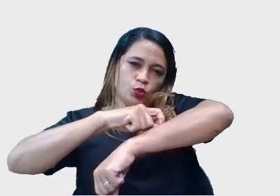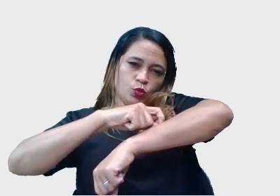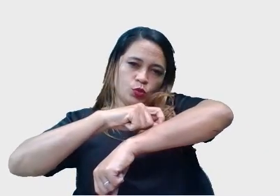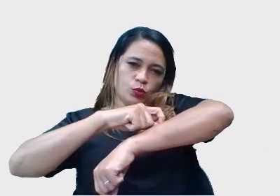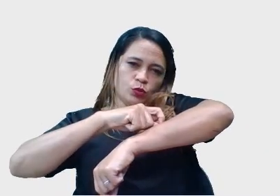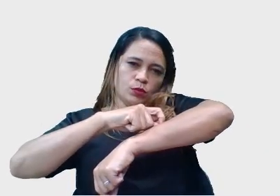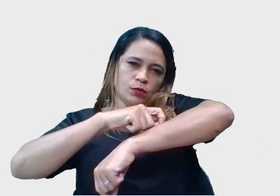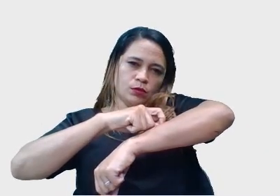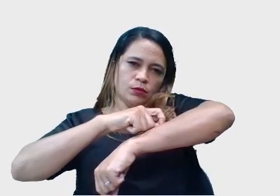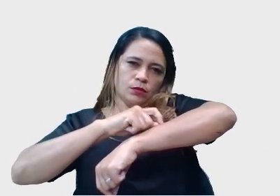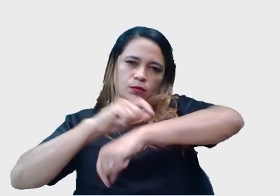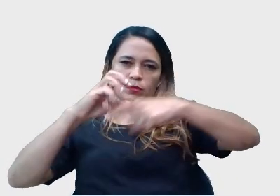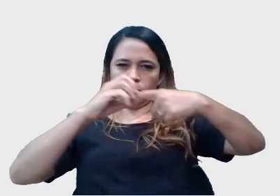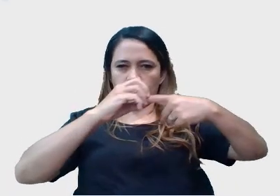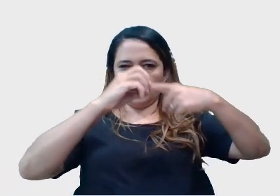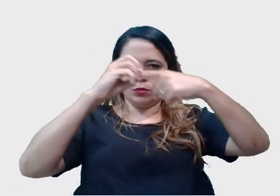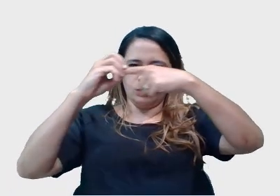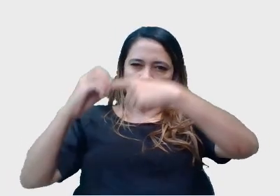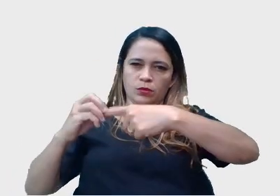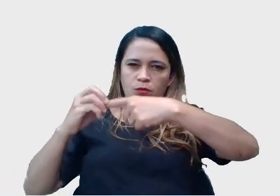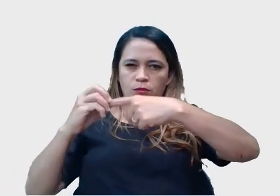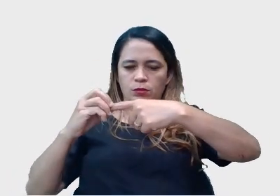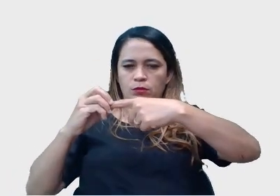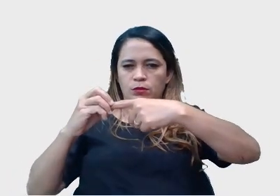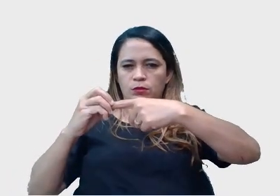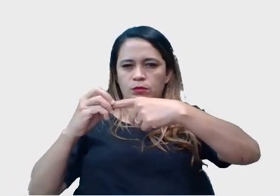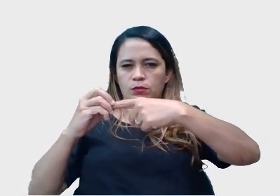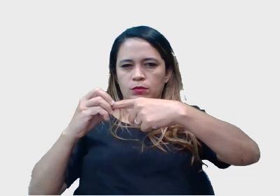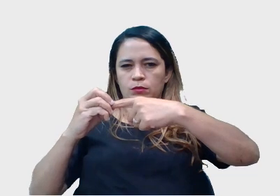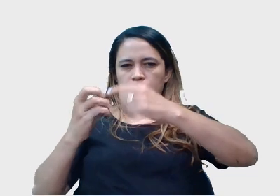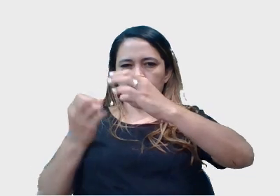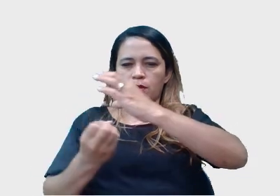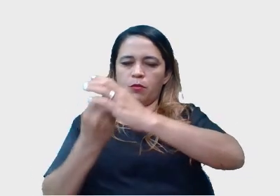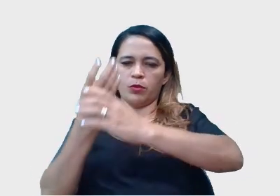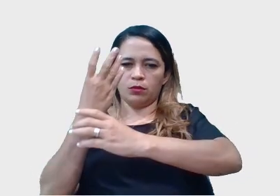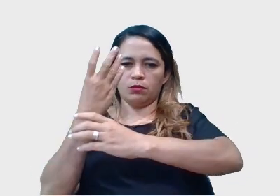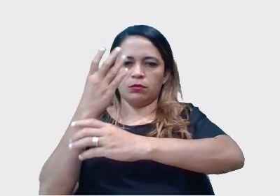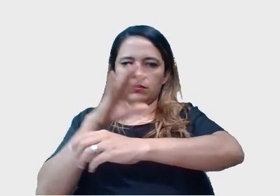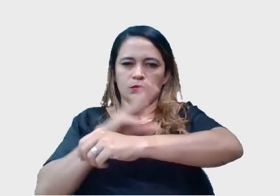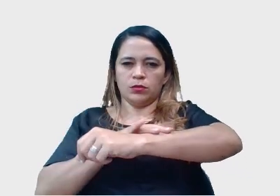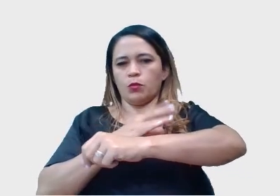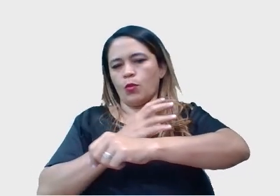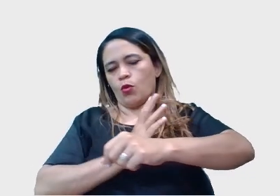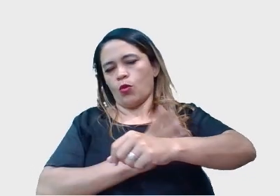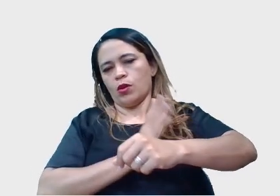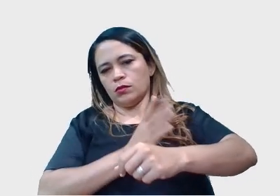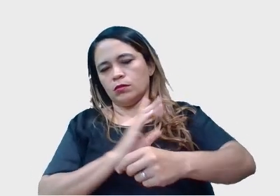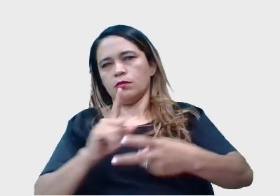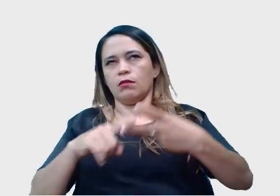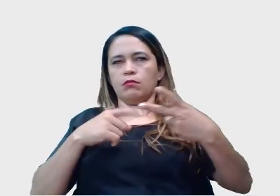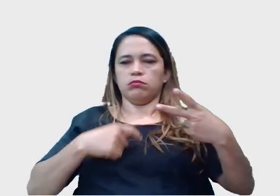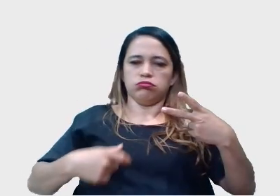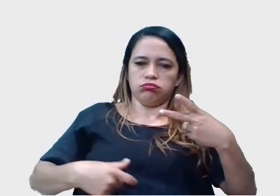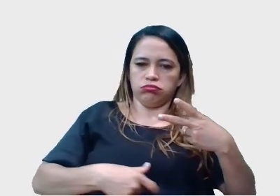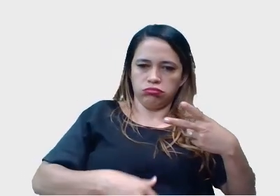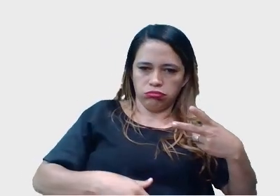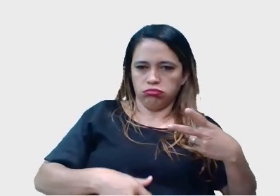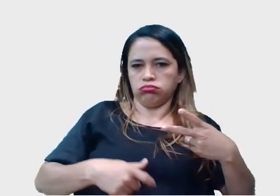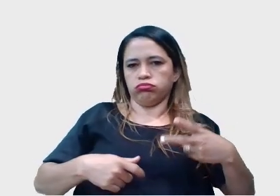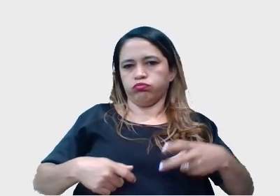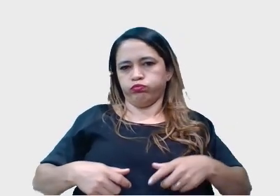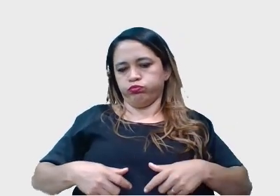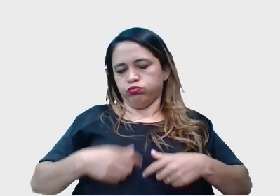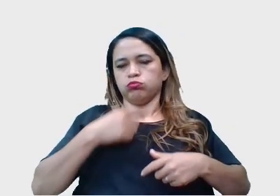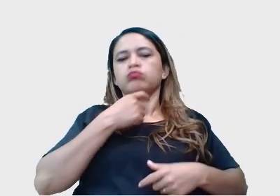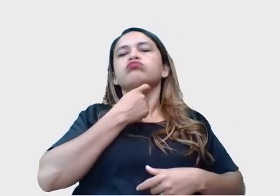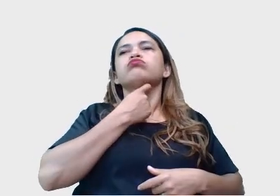o protozoário aqui, ó, vai migrar para algum dos tecidos do nosso corpo, aí pode ser o coração, pode ser o esôfago, pode ser o intestino,